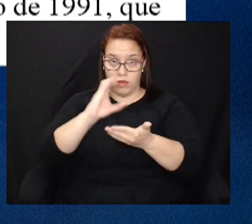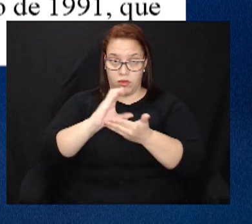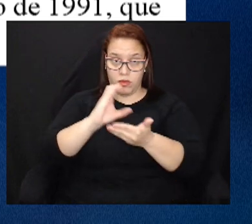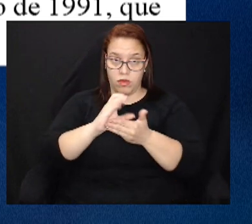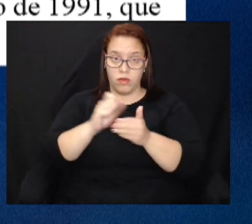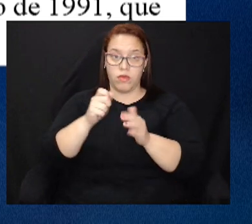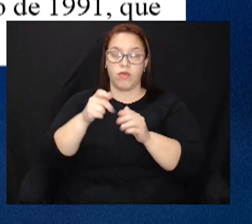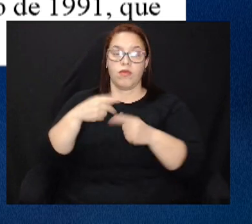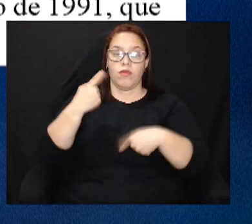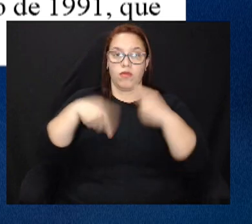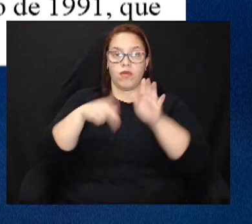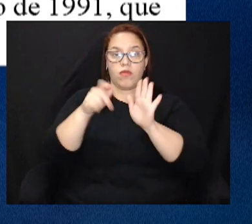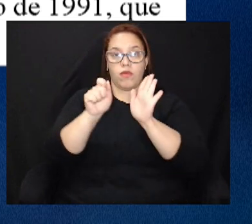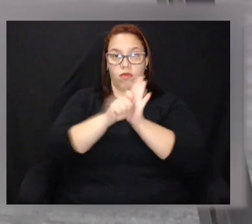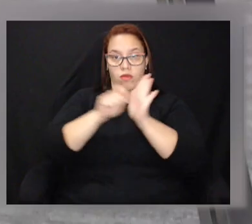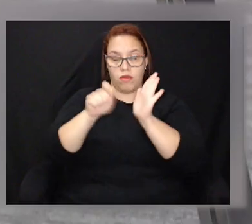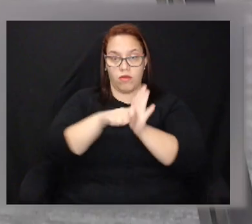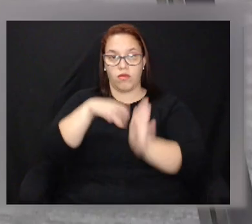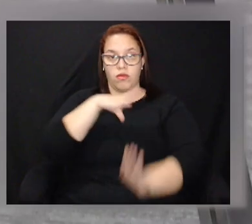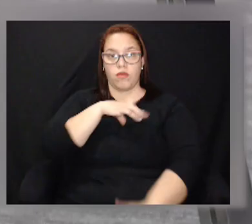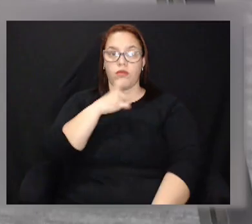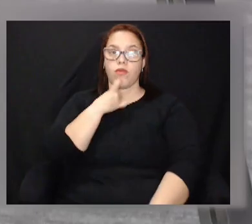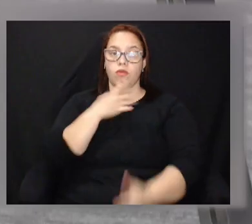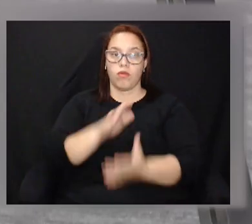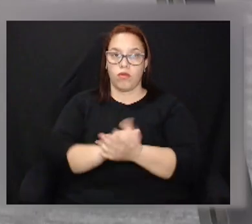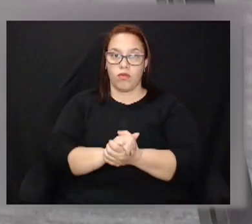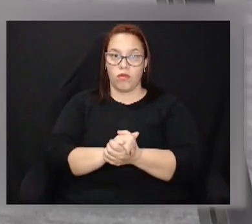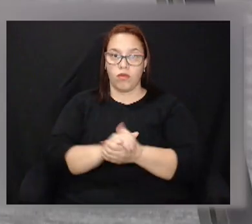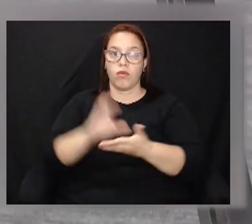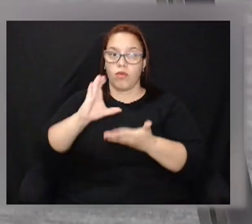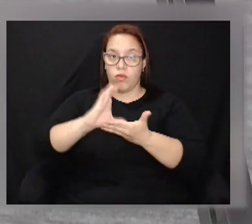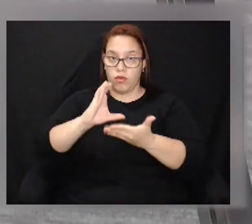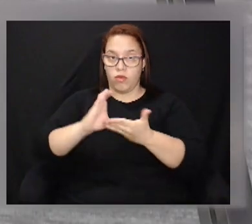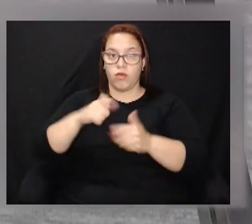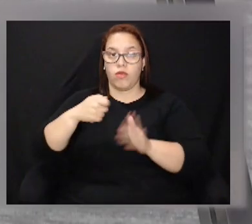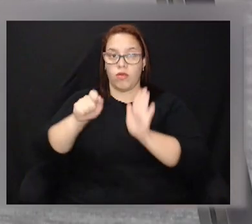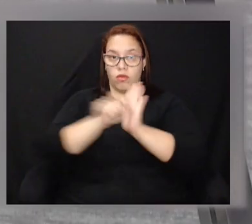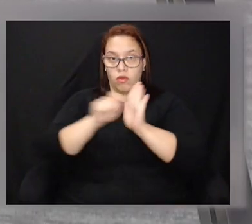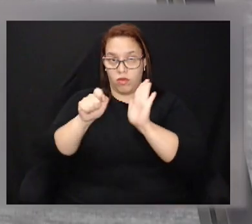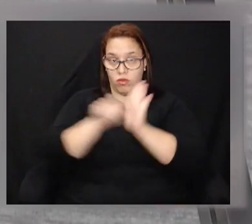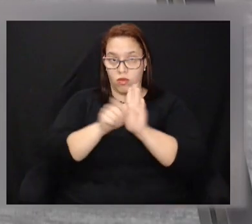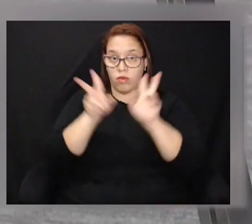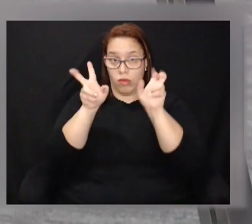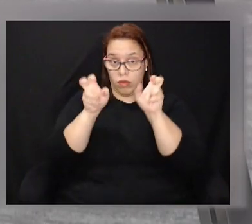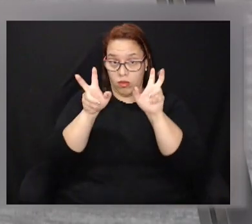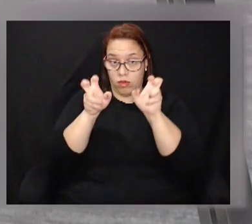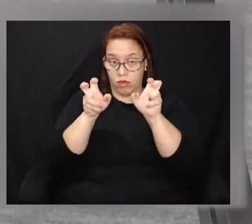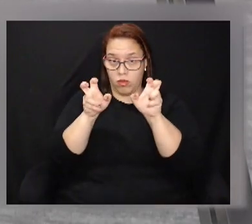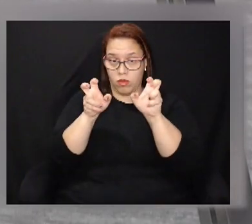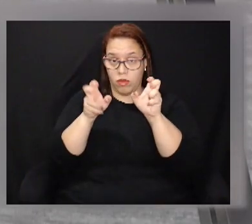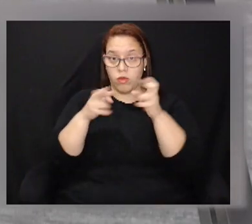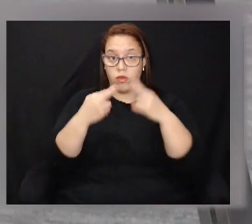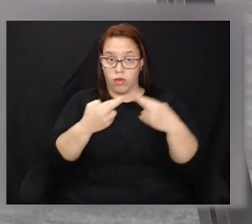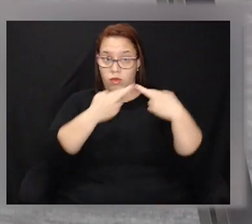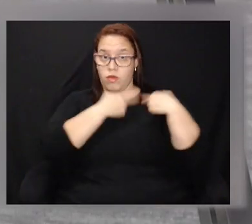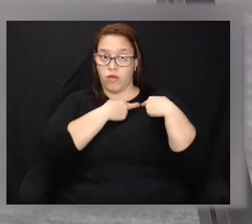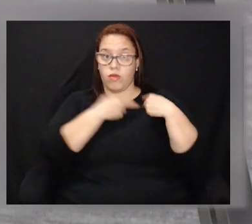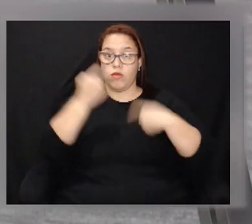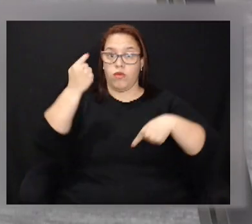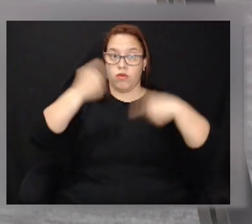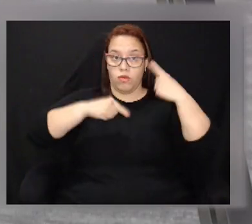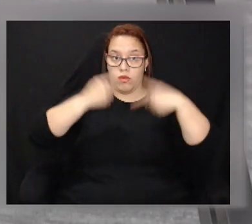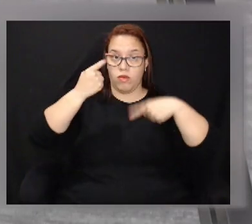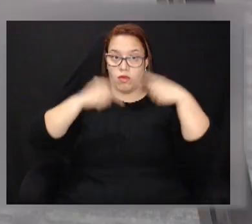sobre Drogas na cidade de Campinas. O Conselho Municipal de Política sobre Drogas é o órgão responsável para discutir